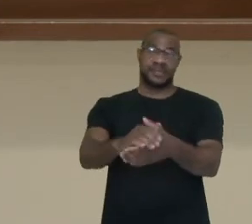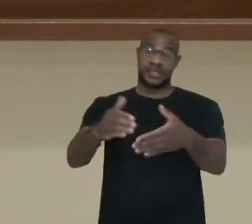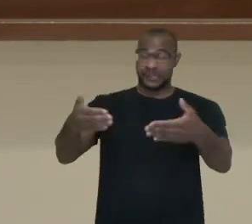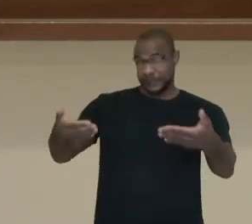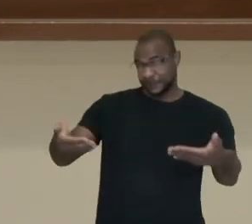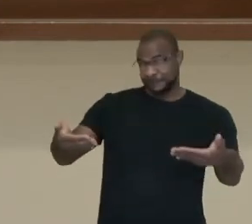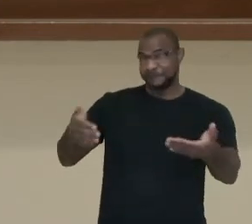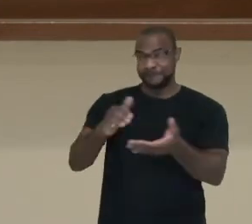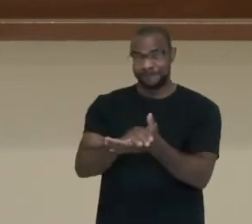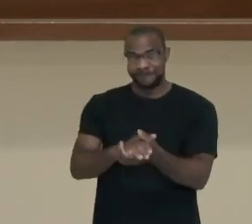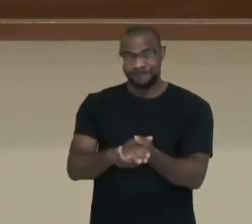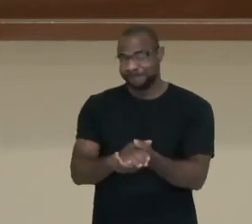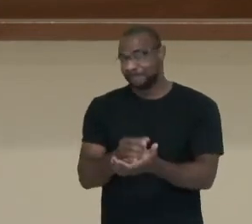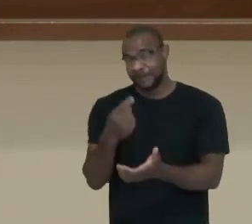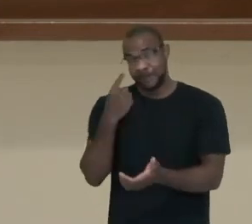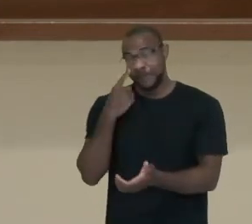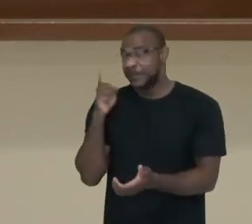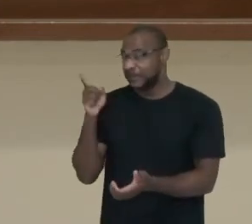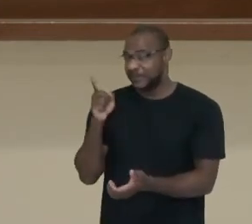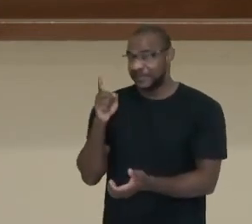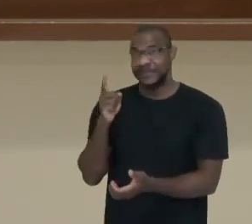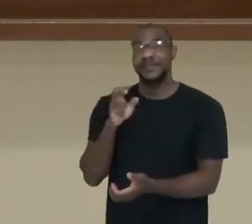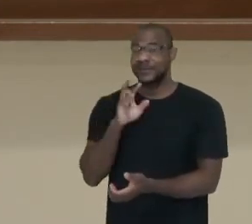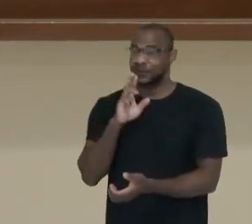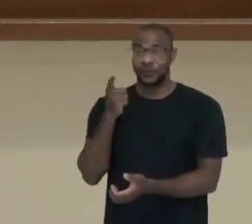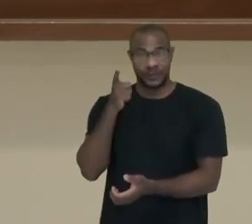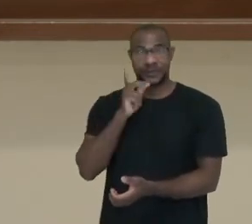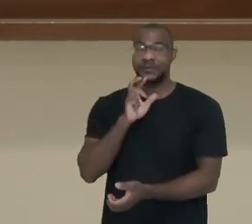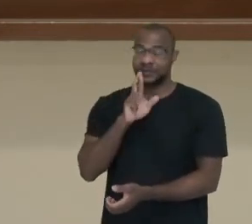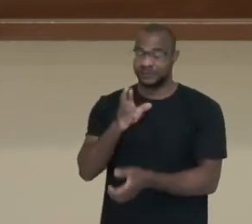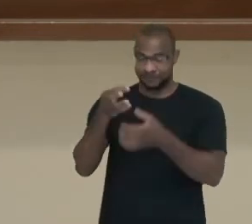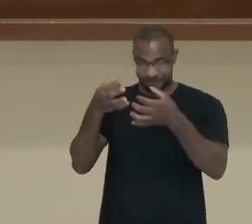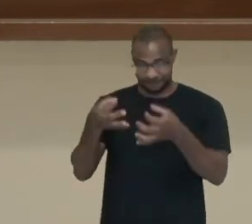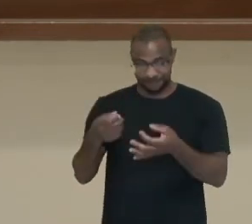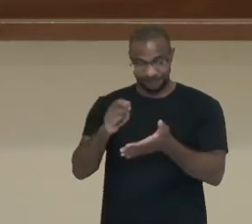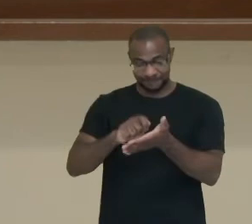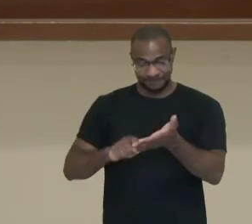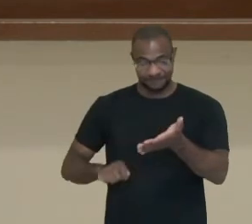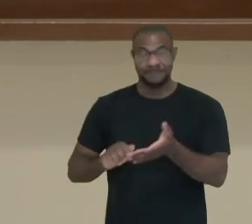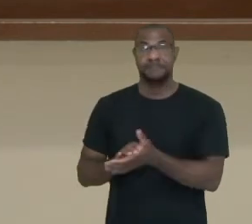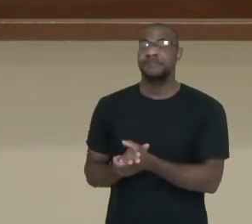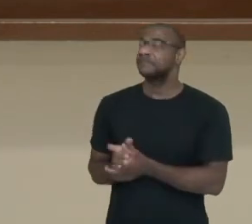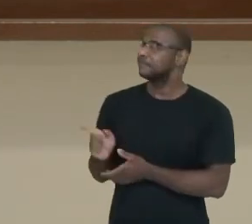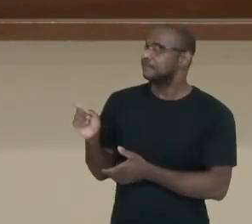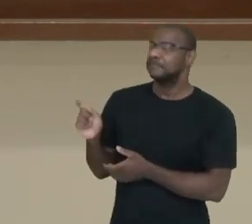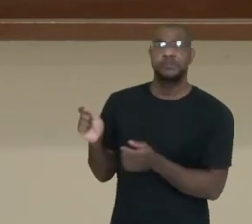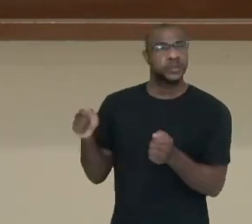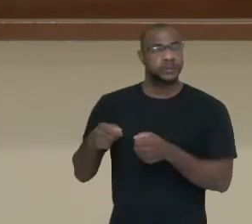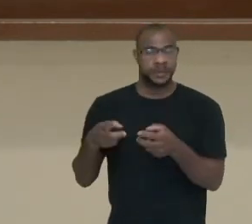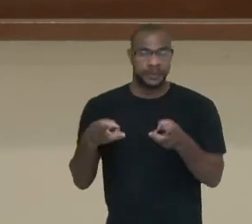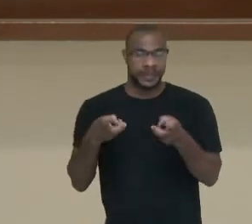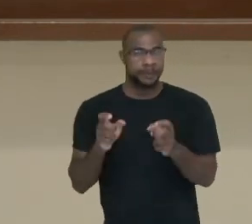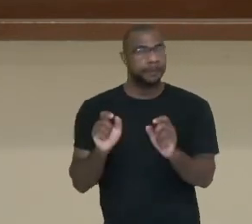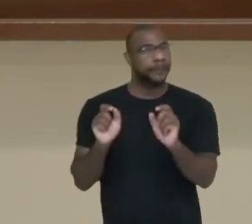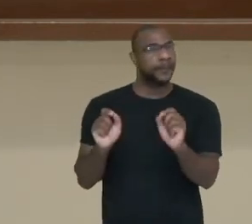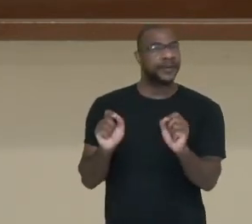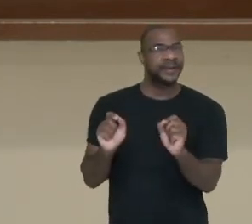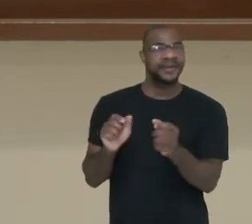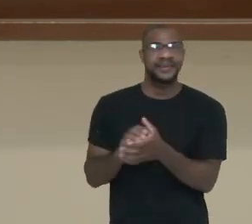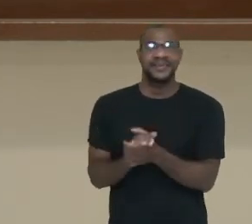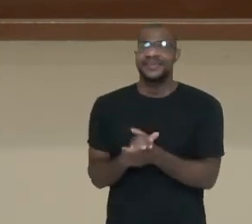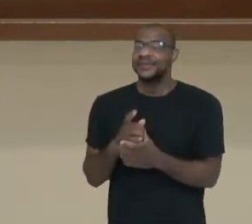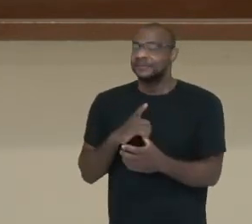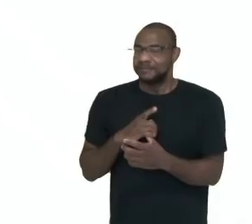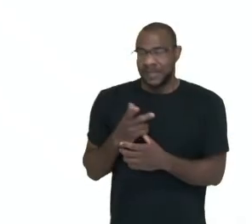Então vamos lá verificar se vocês adequadamente escreveram sobre o assunto. Nós podemos identificar, obviamente, essa busca